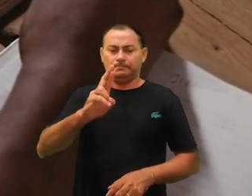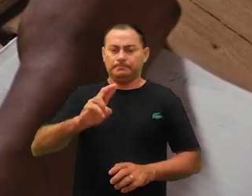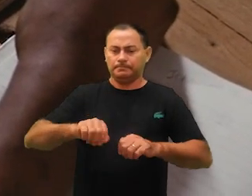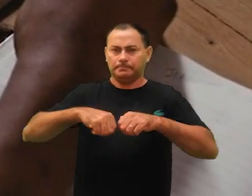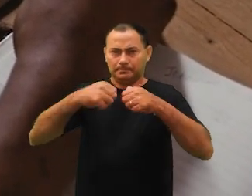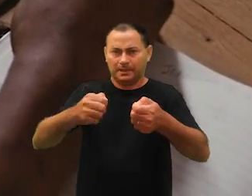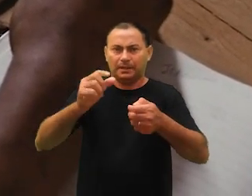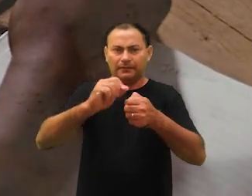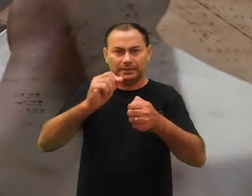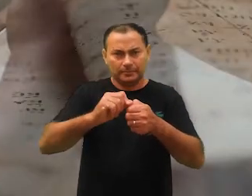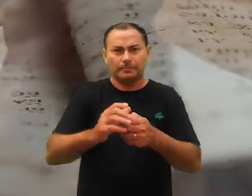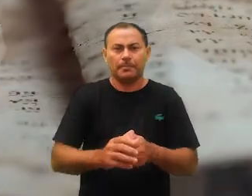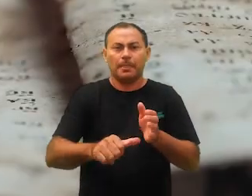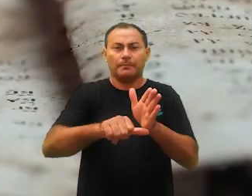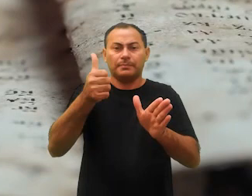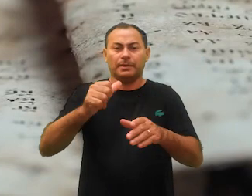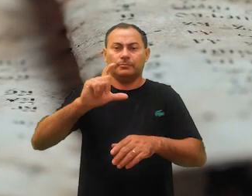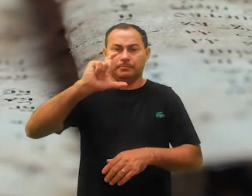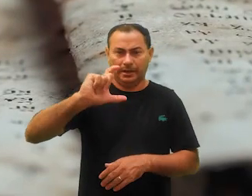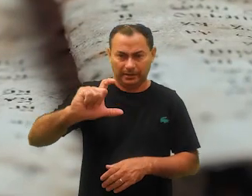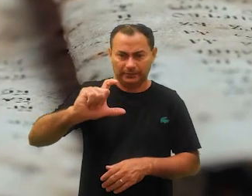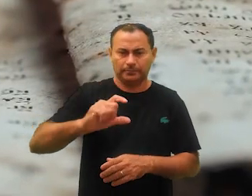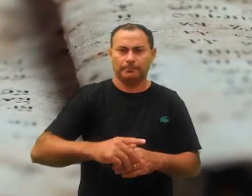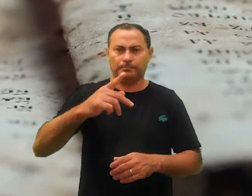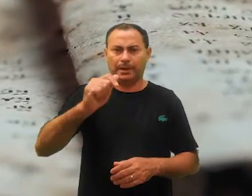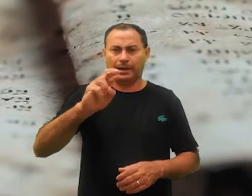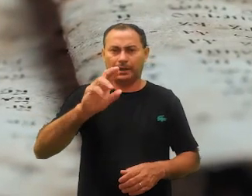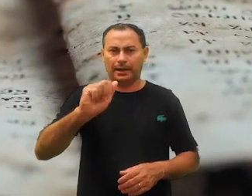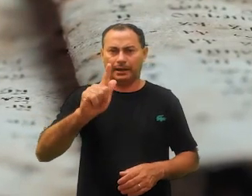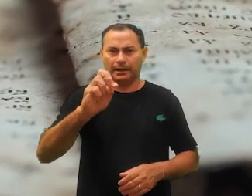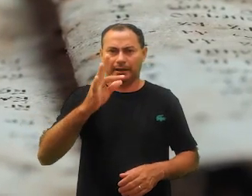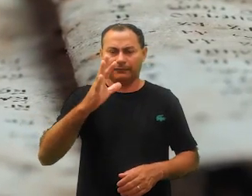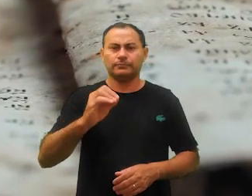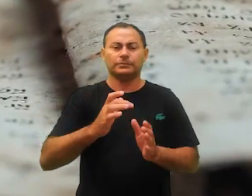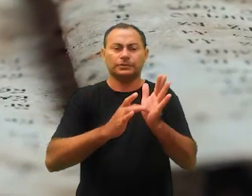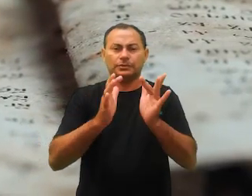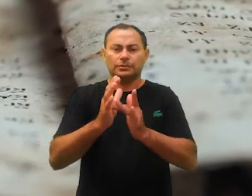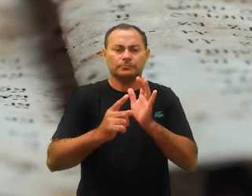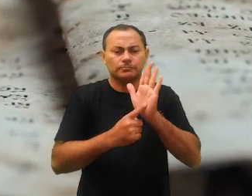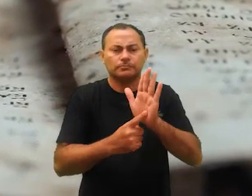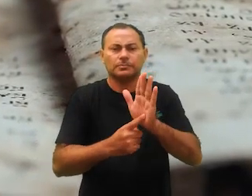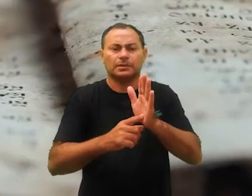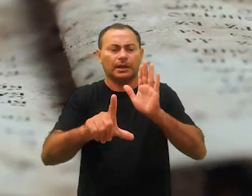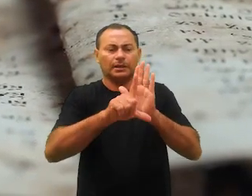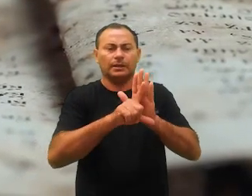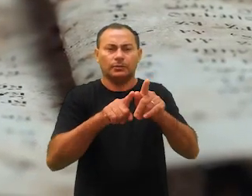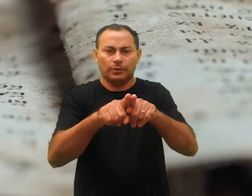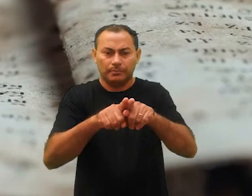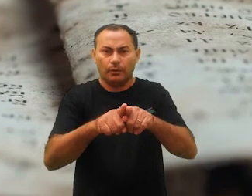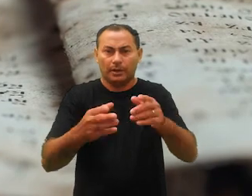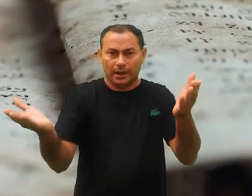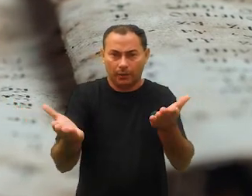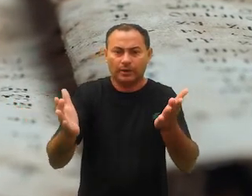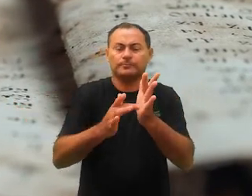religião estabelecida fazia. No primeiro parágrafo, Jesus enfoca a aplicação da lei no relacionamento com o irmão